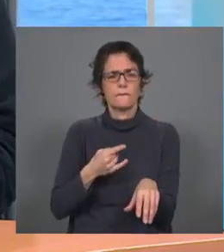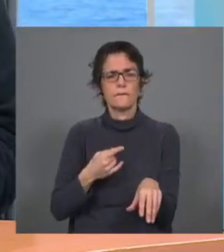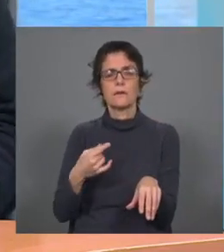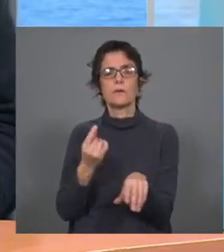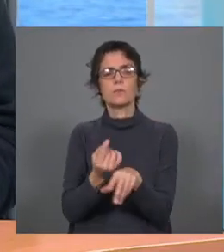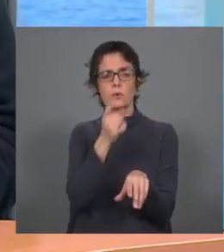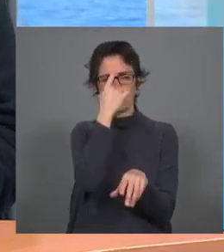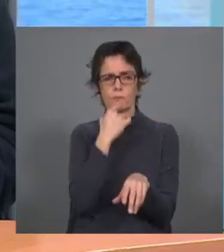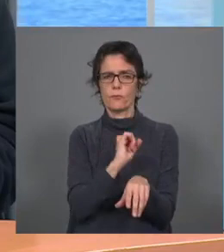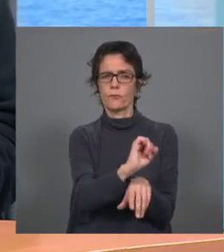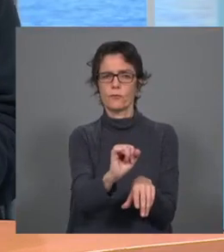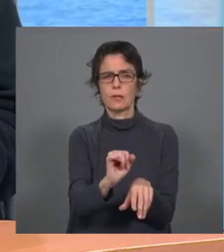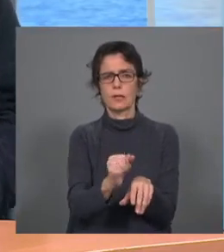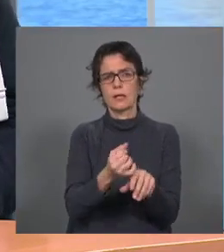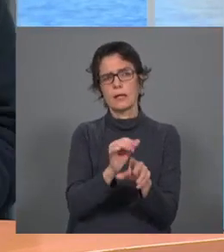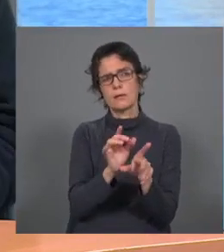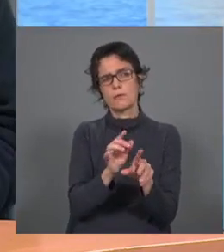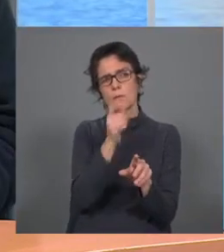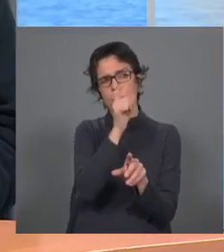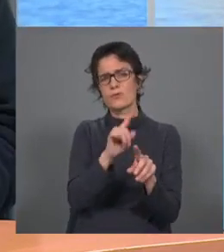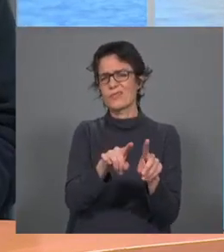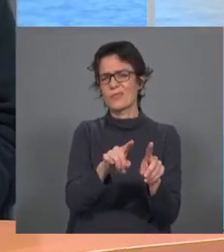diferentes, mas como nós todos somos